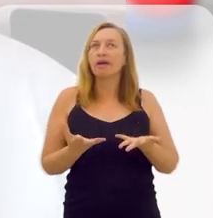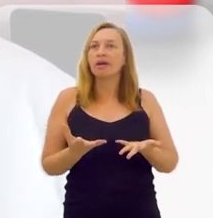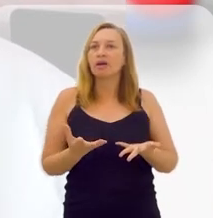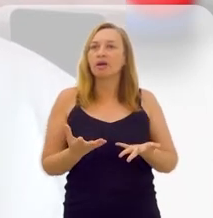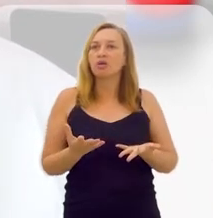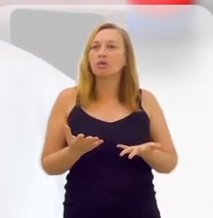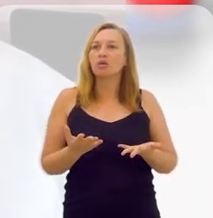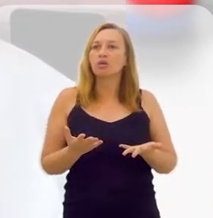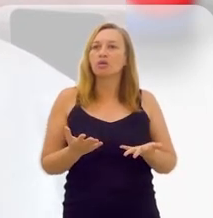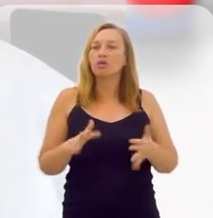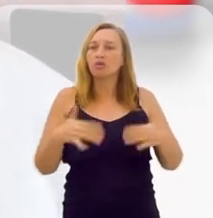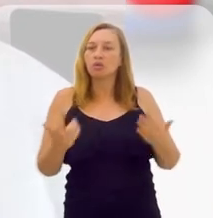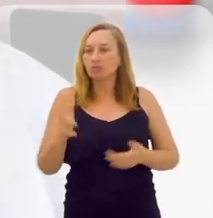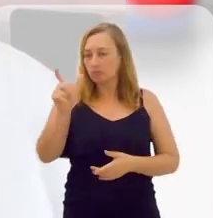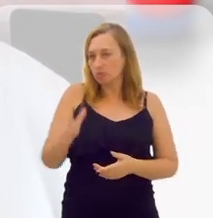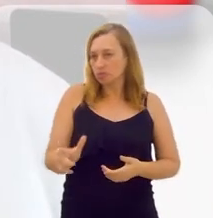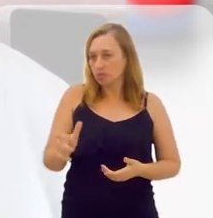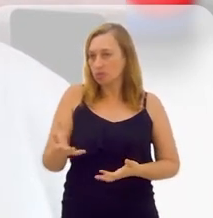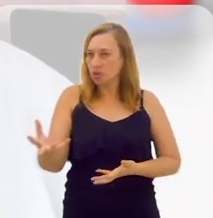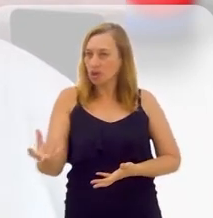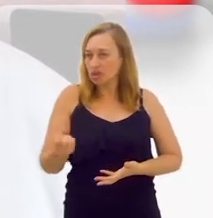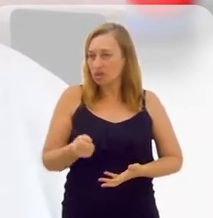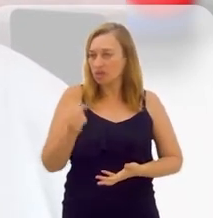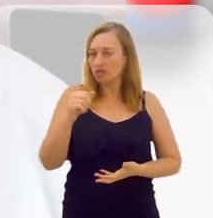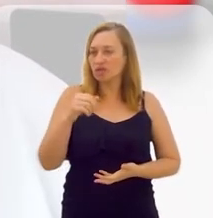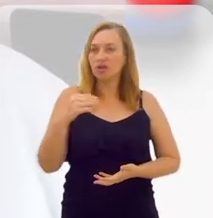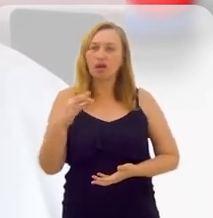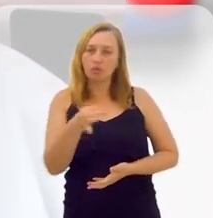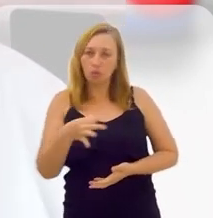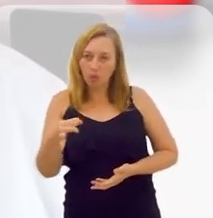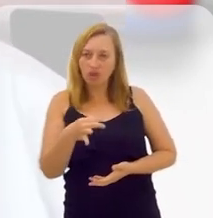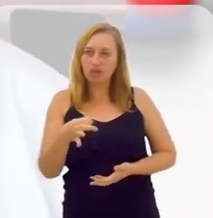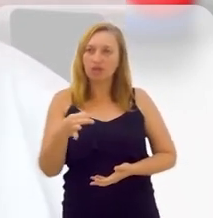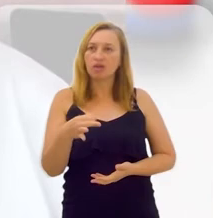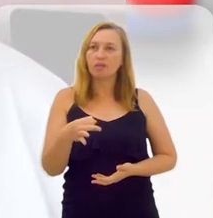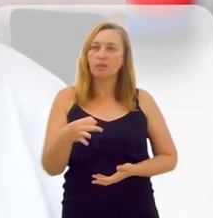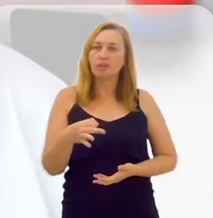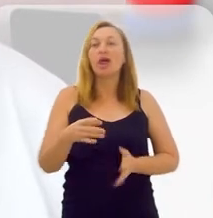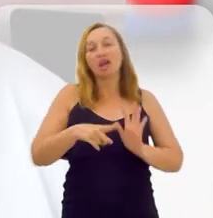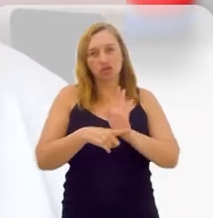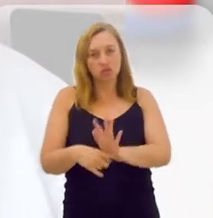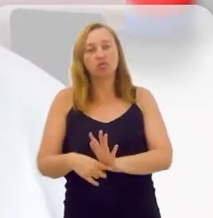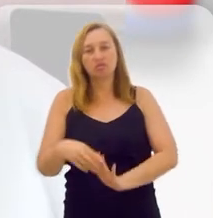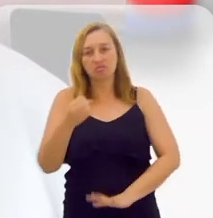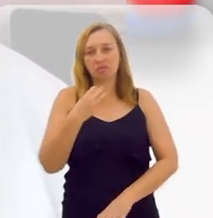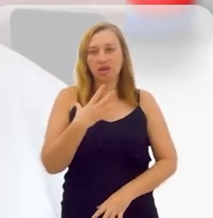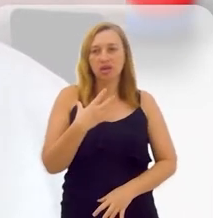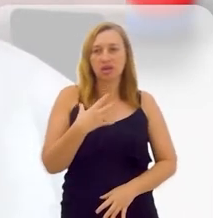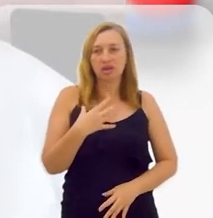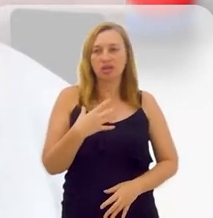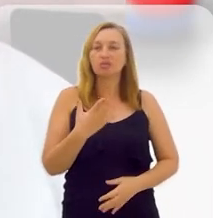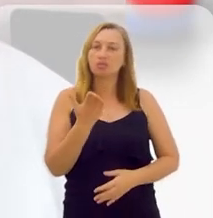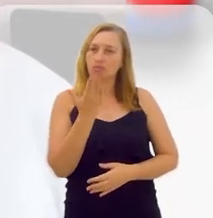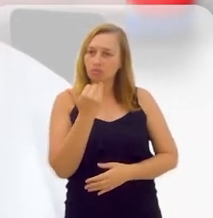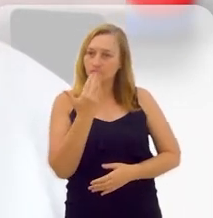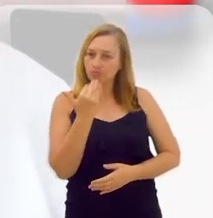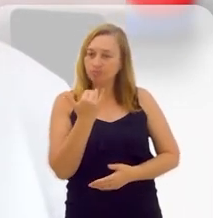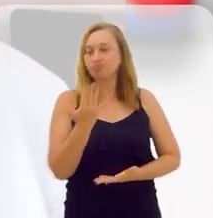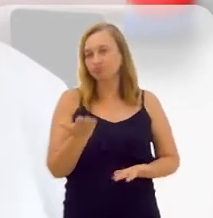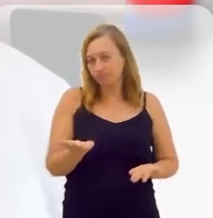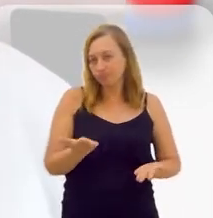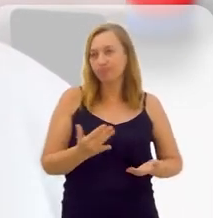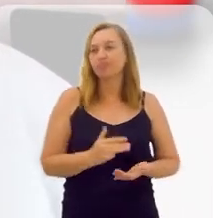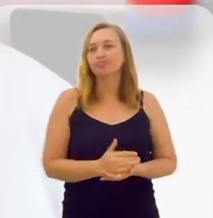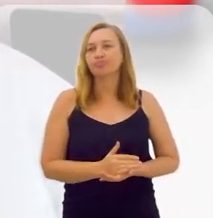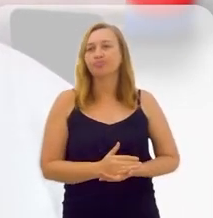que quando a pessoa recebe o Mumbuca, a moeda, ajuda bastante na